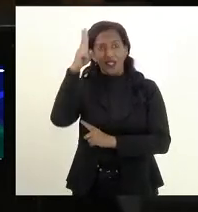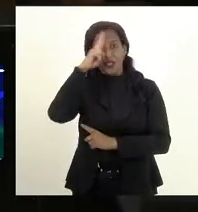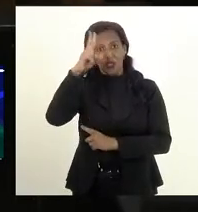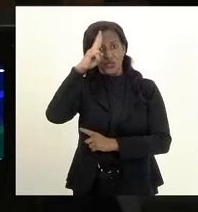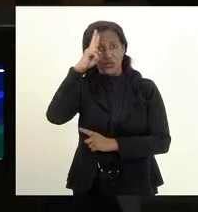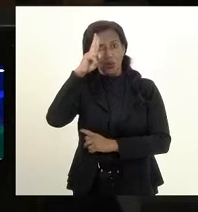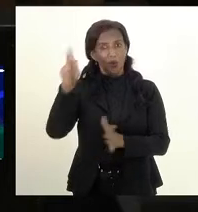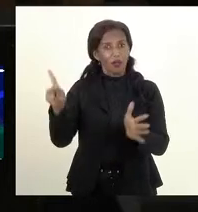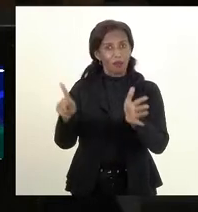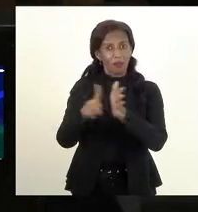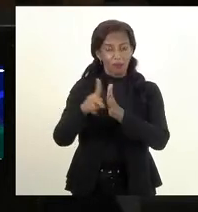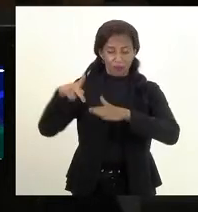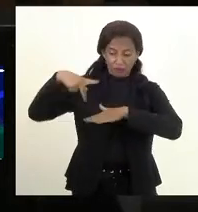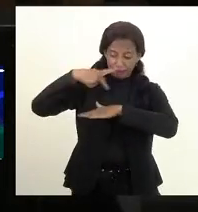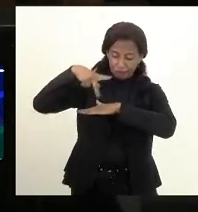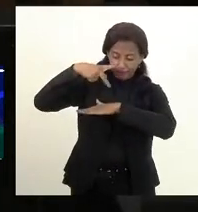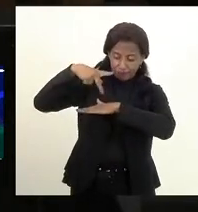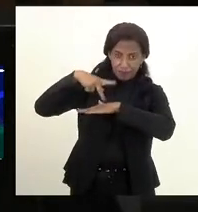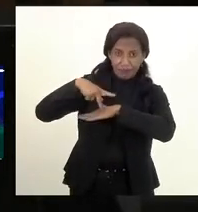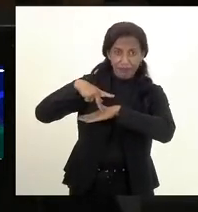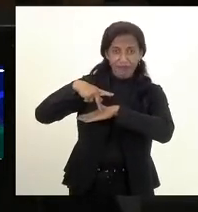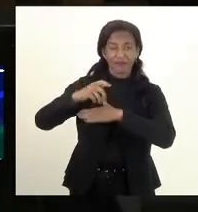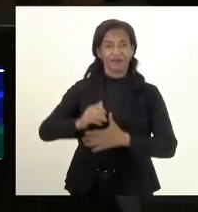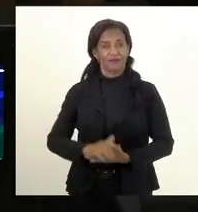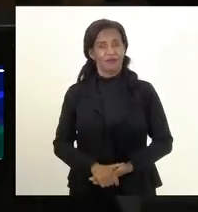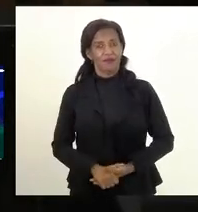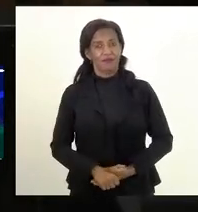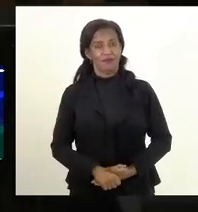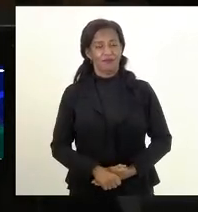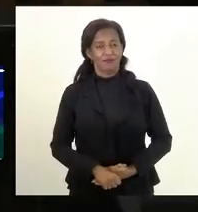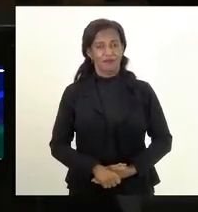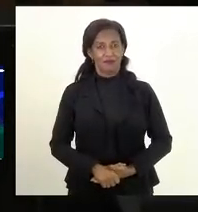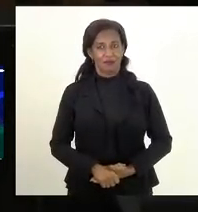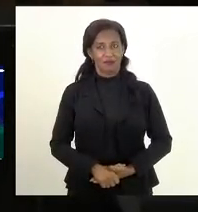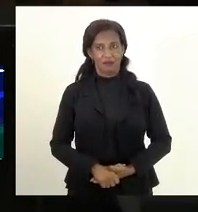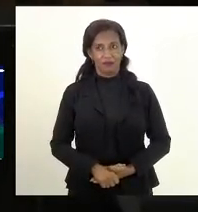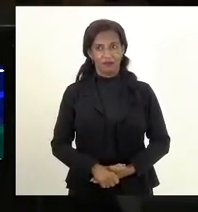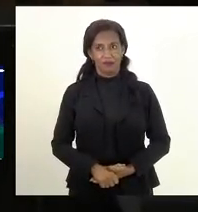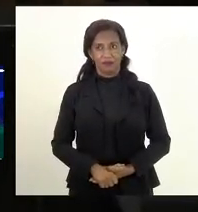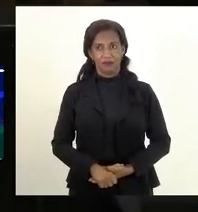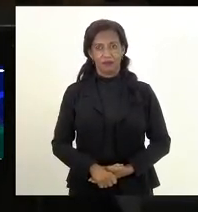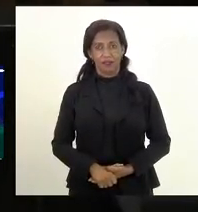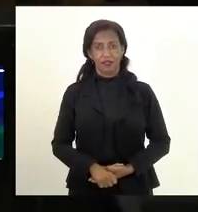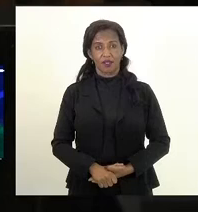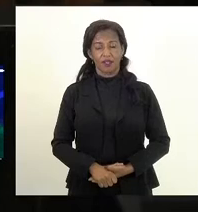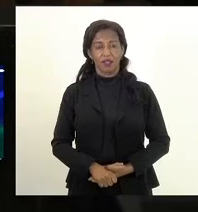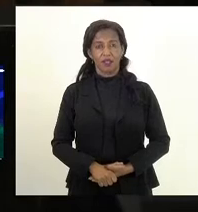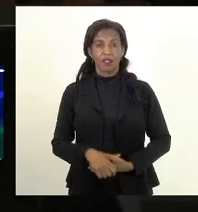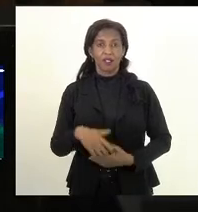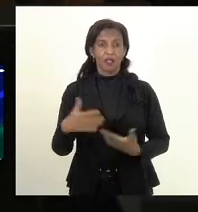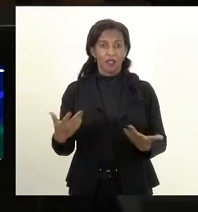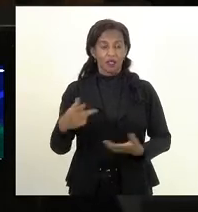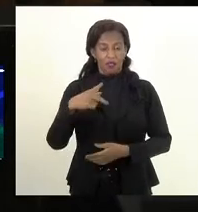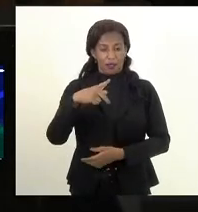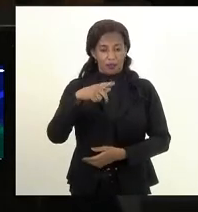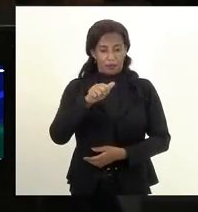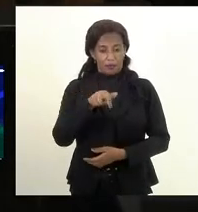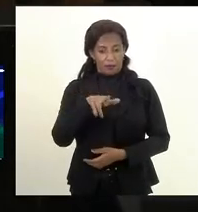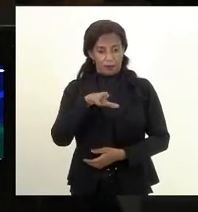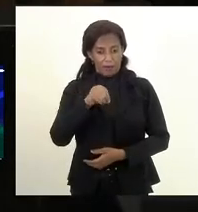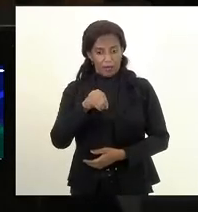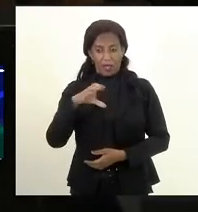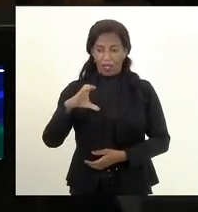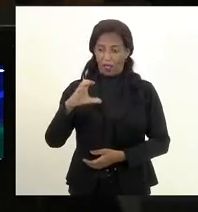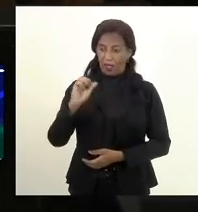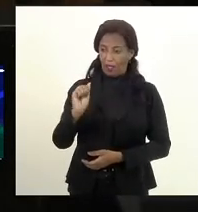países e o Oi e o palácio Gustavo Capanema